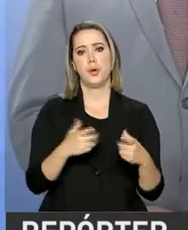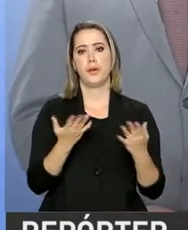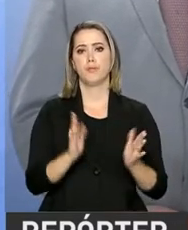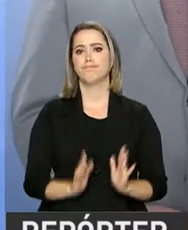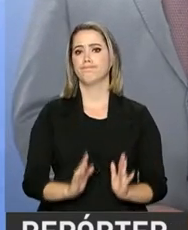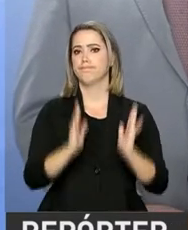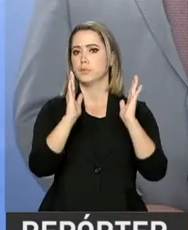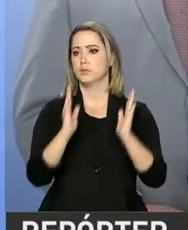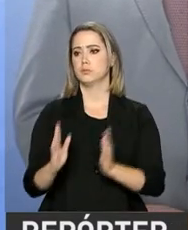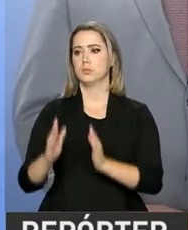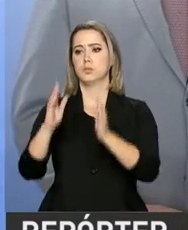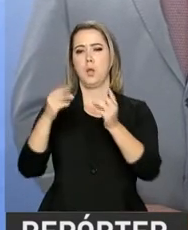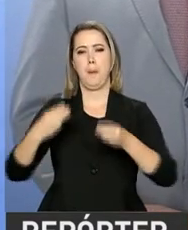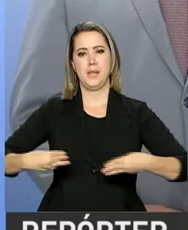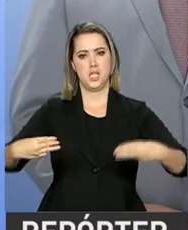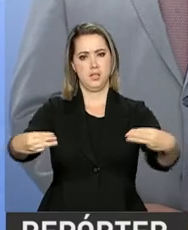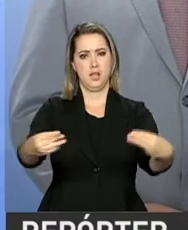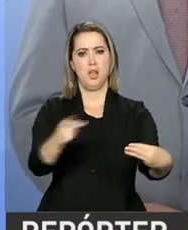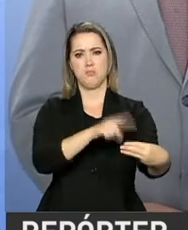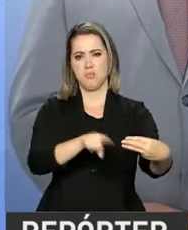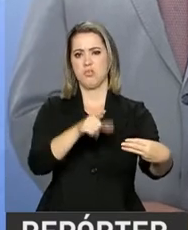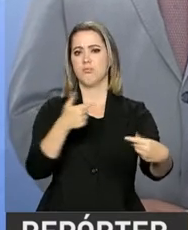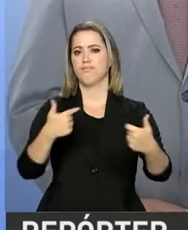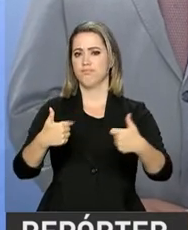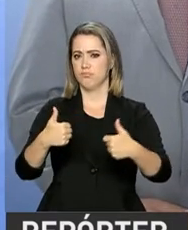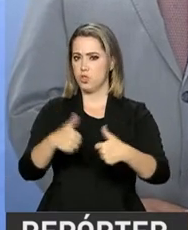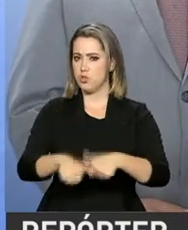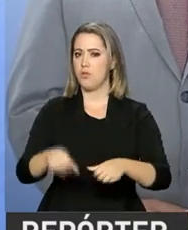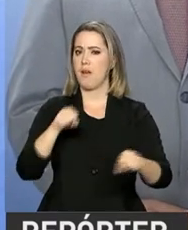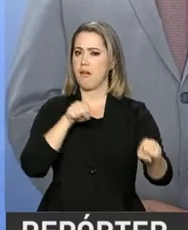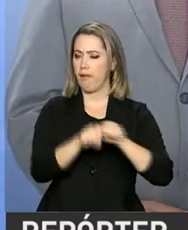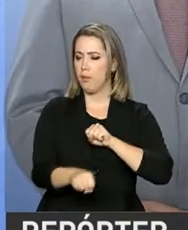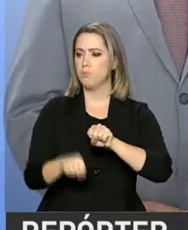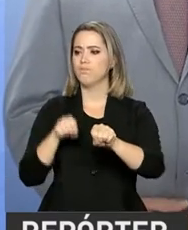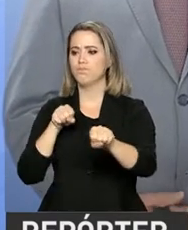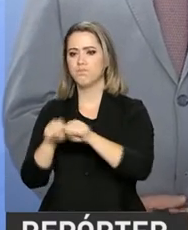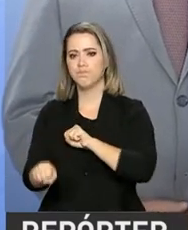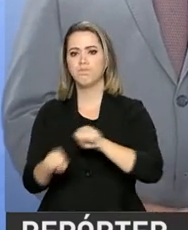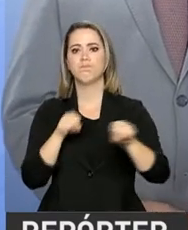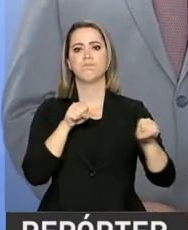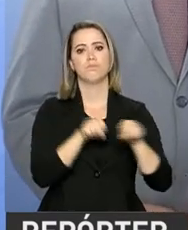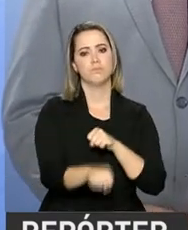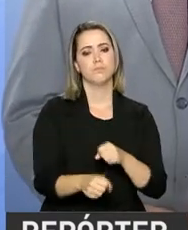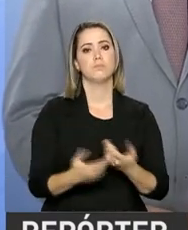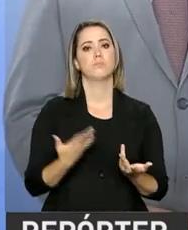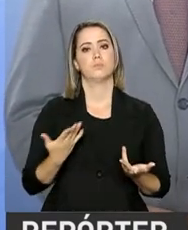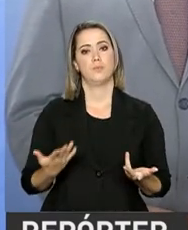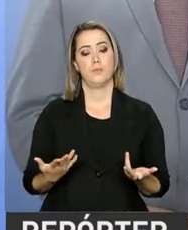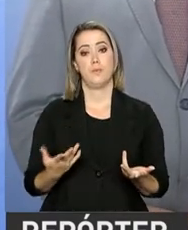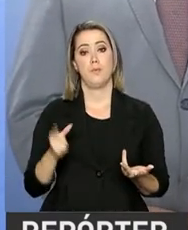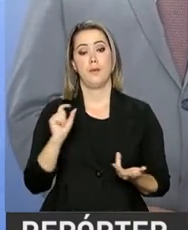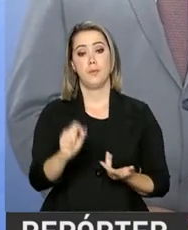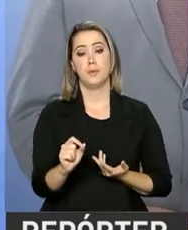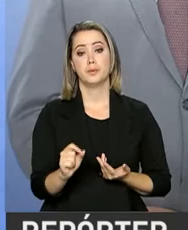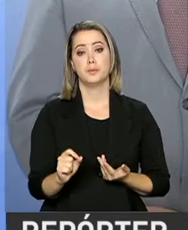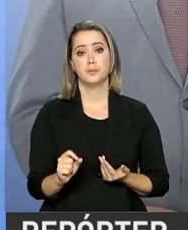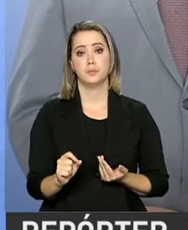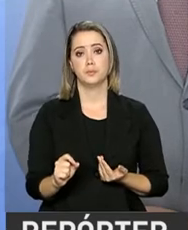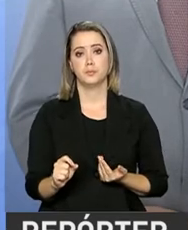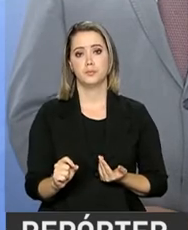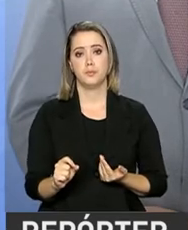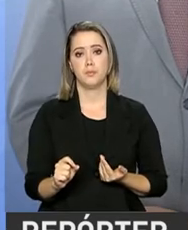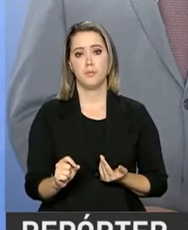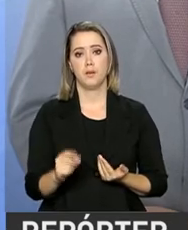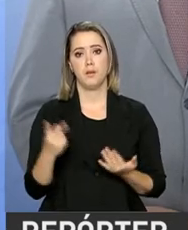toda a esplanada onde ocorreram atos de vandalismo e de barão bairro para que